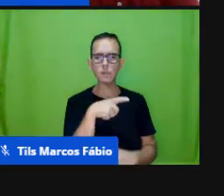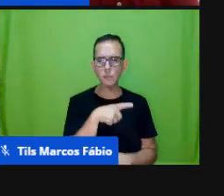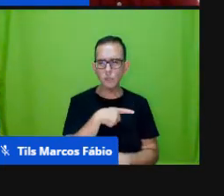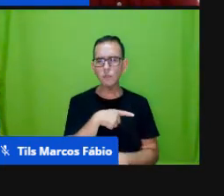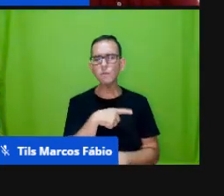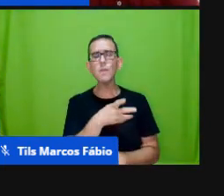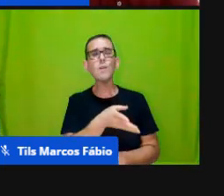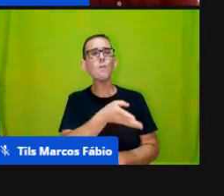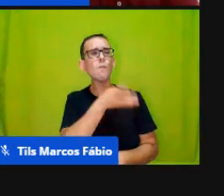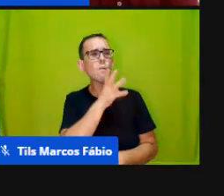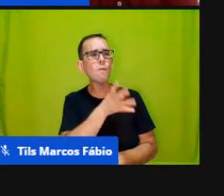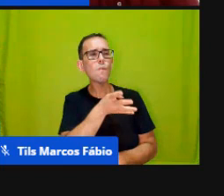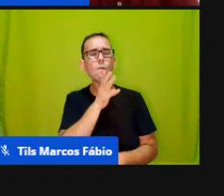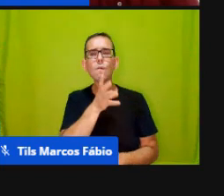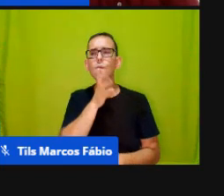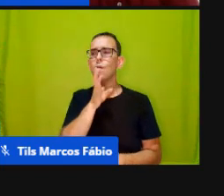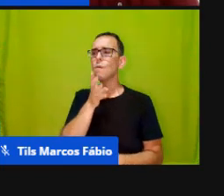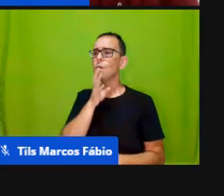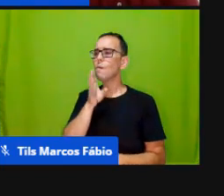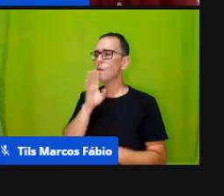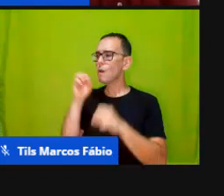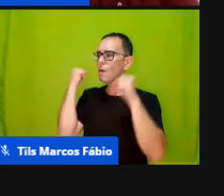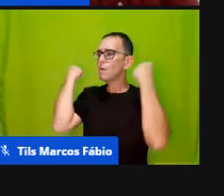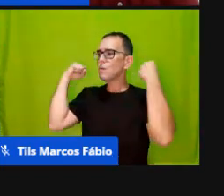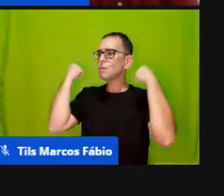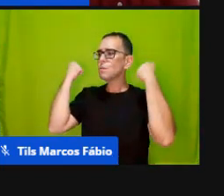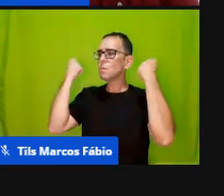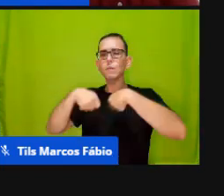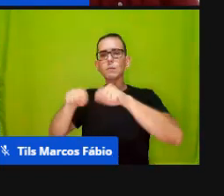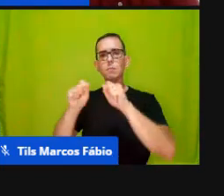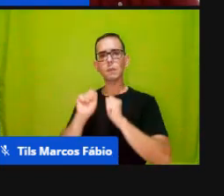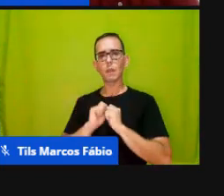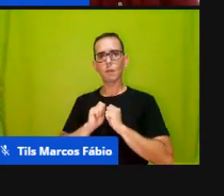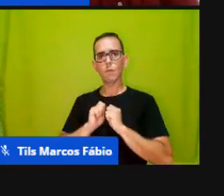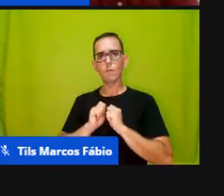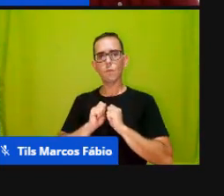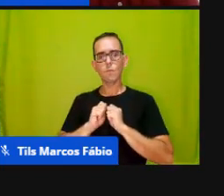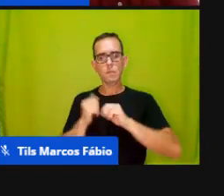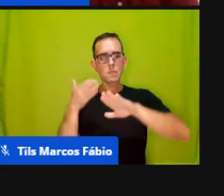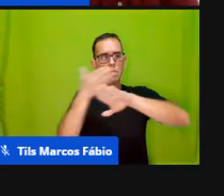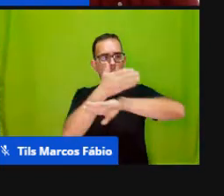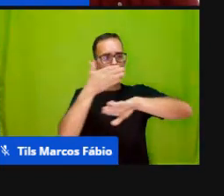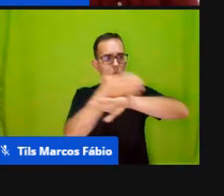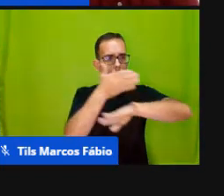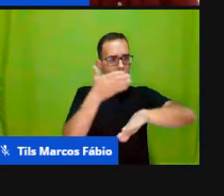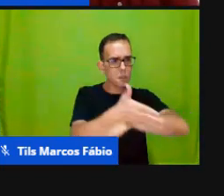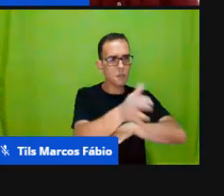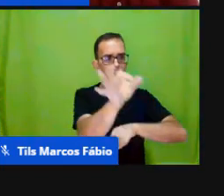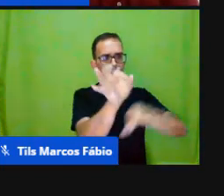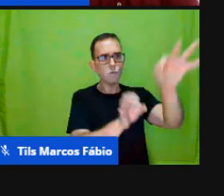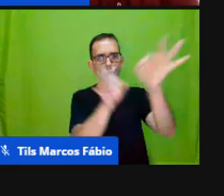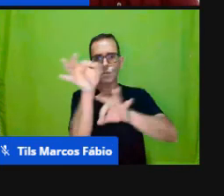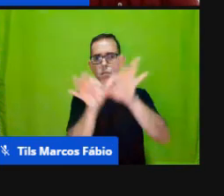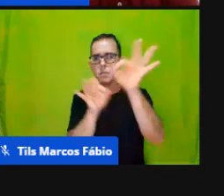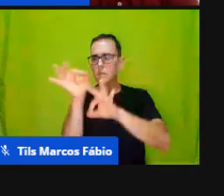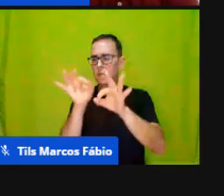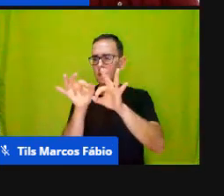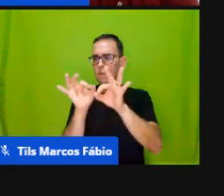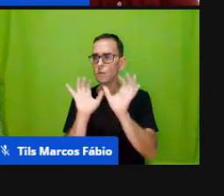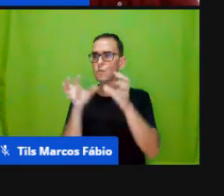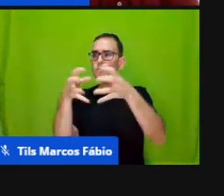oportunidade, o esporte me deu isso, né? De participar de organizações do Mundial de